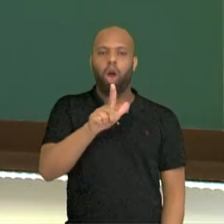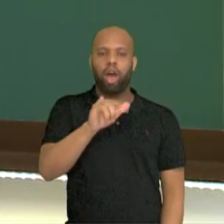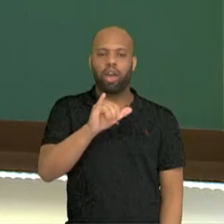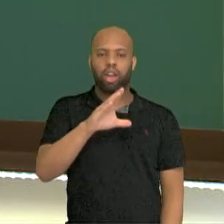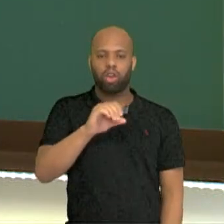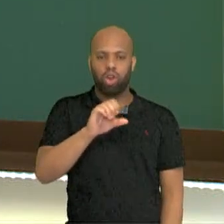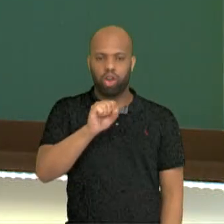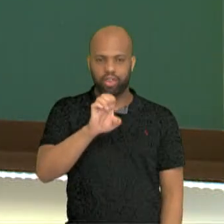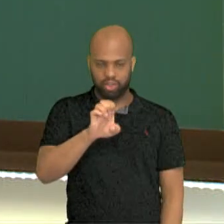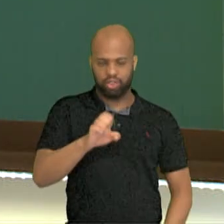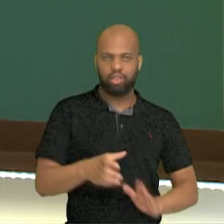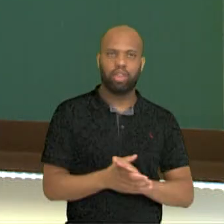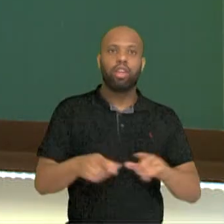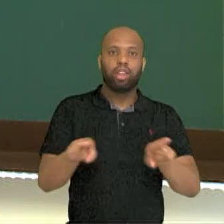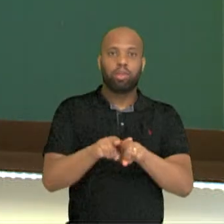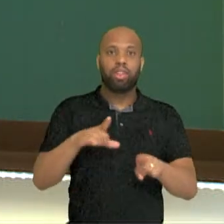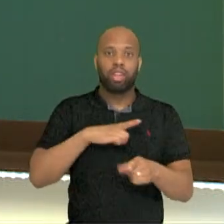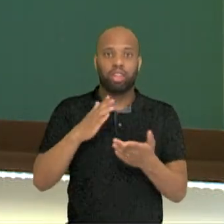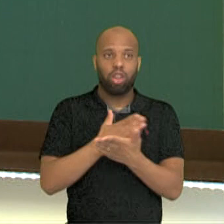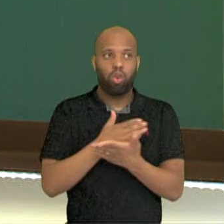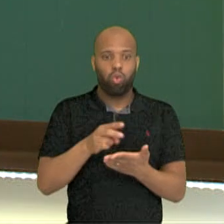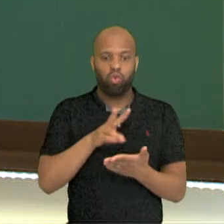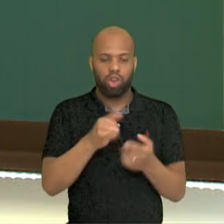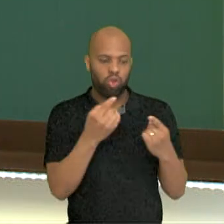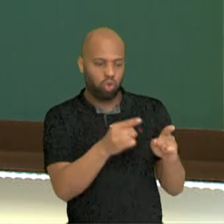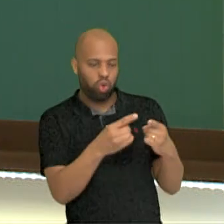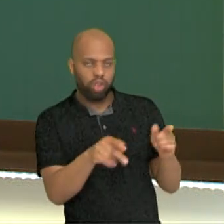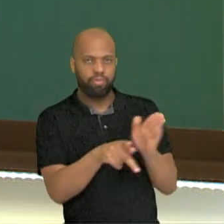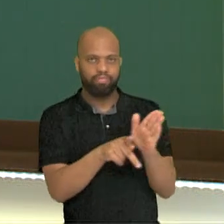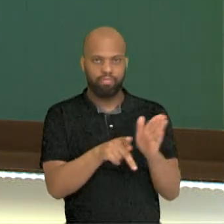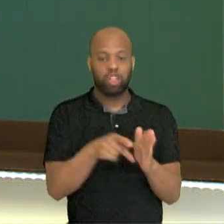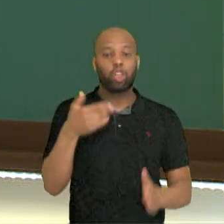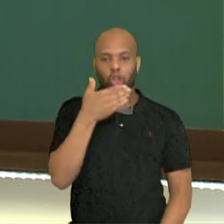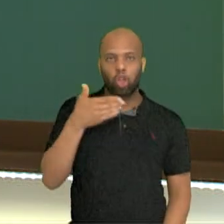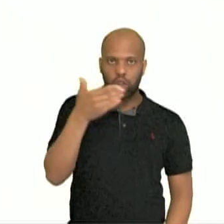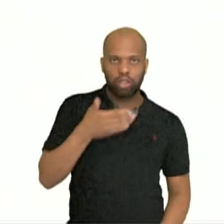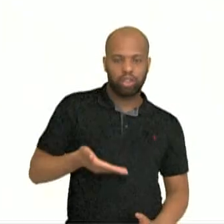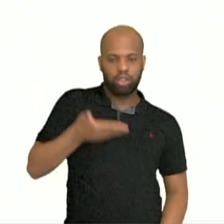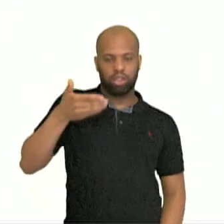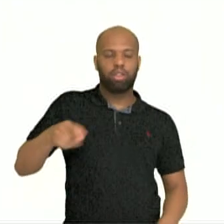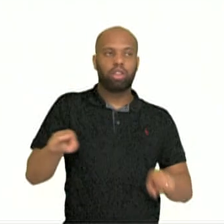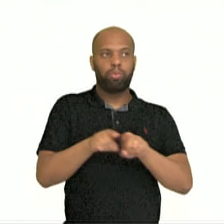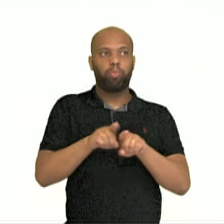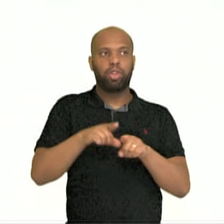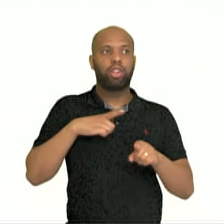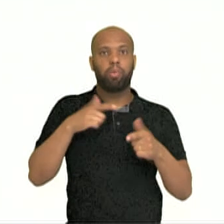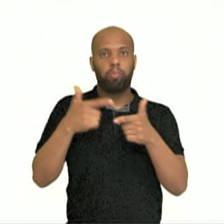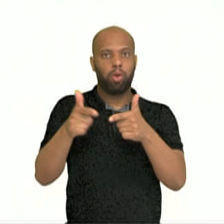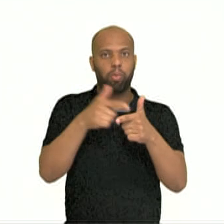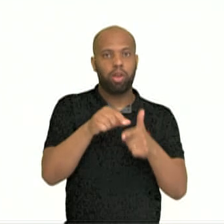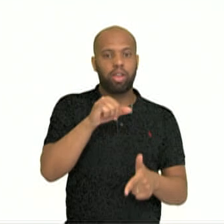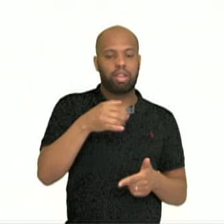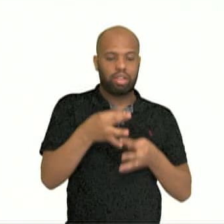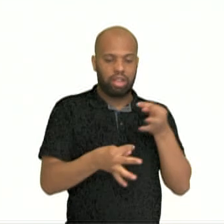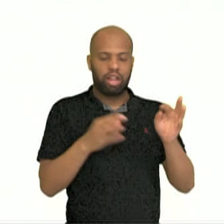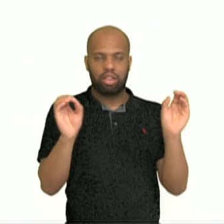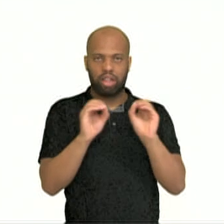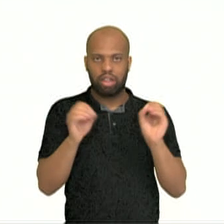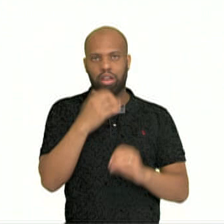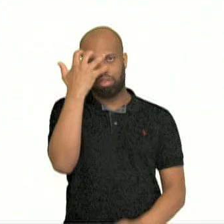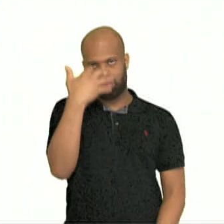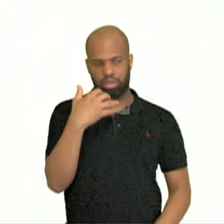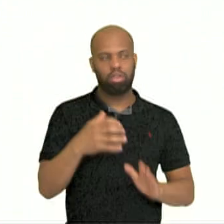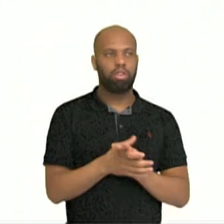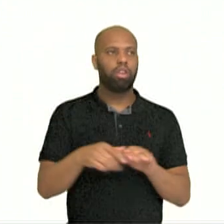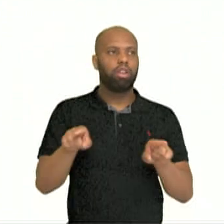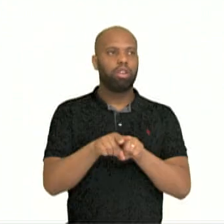E a bomba de infusão vai combater aquela glicose. Complicações, se não tratar, muito sério,